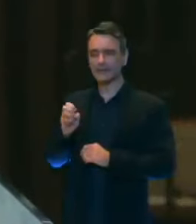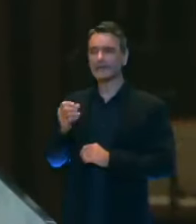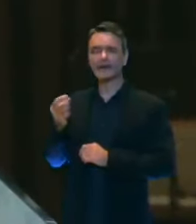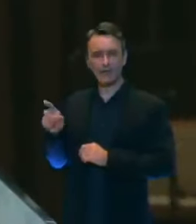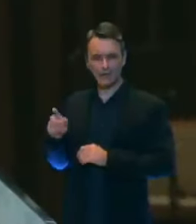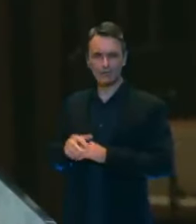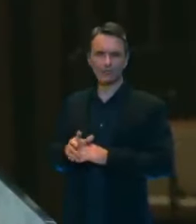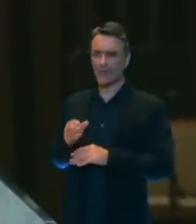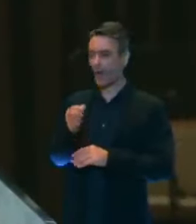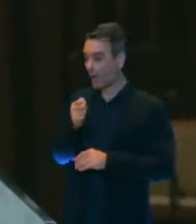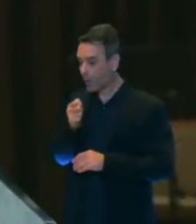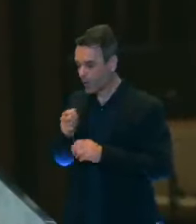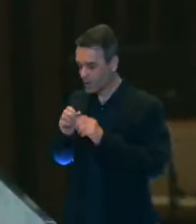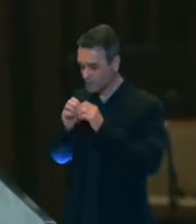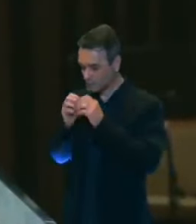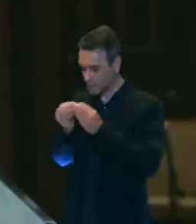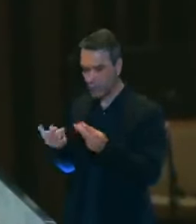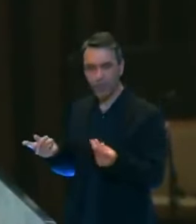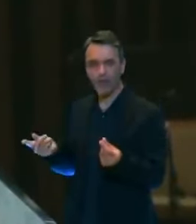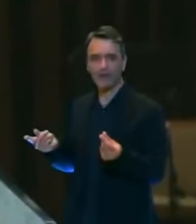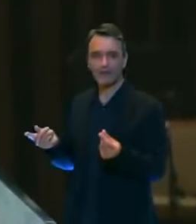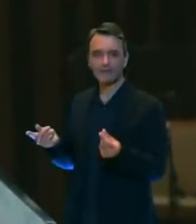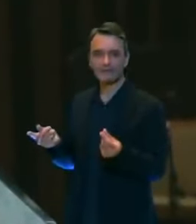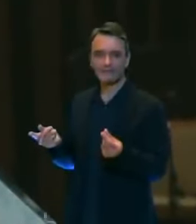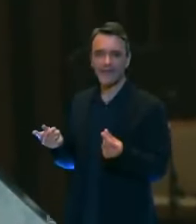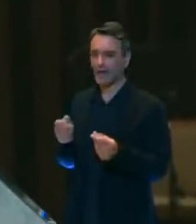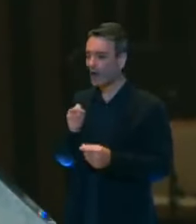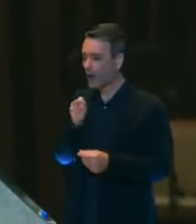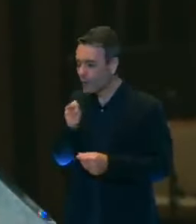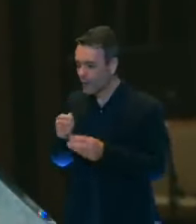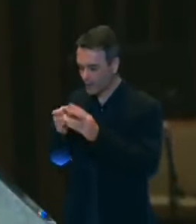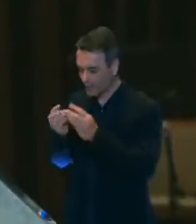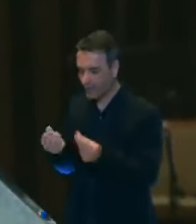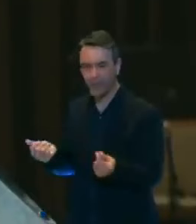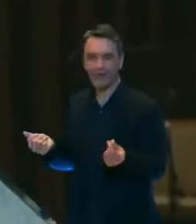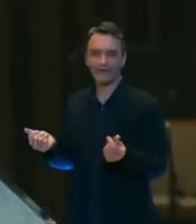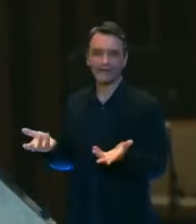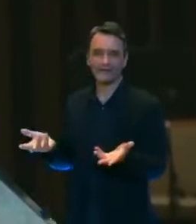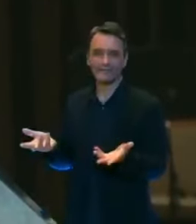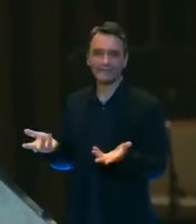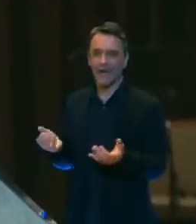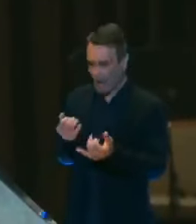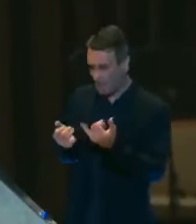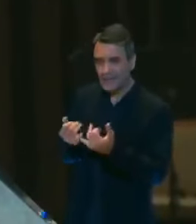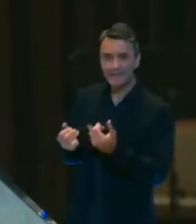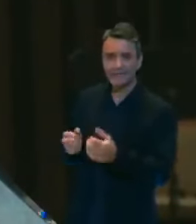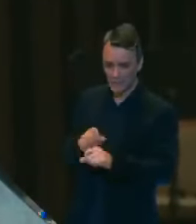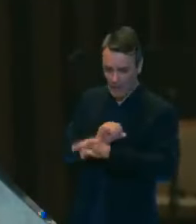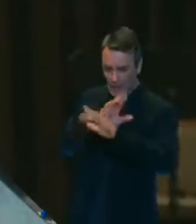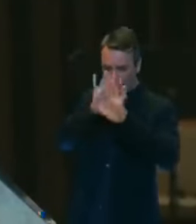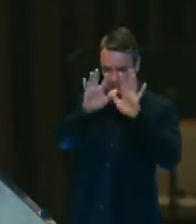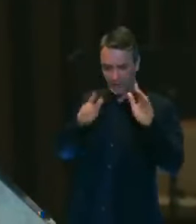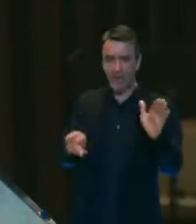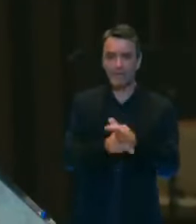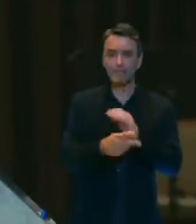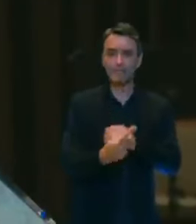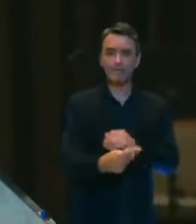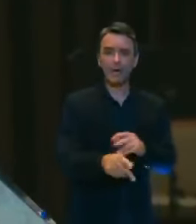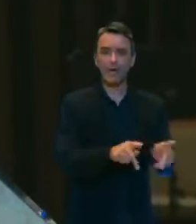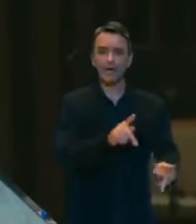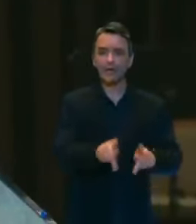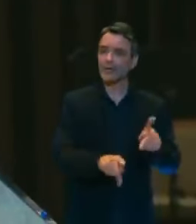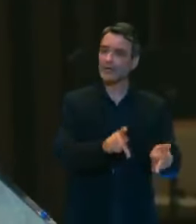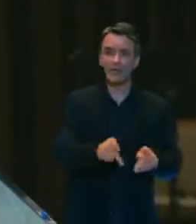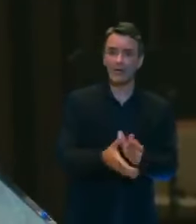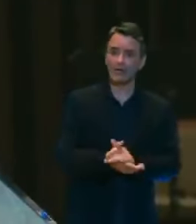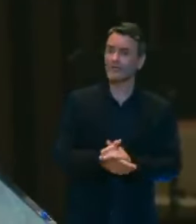fica o cabinho na mão? Ele está dizendo: assim é a glória dos homens diante do hálito